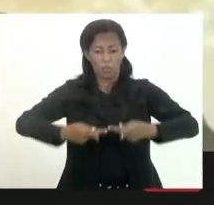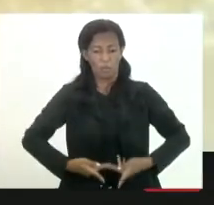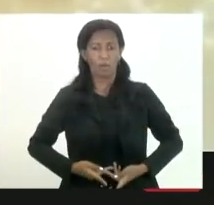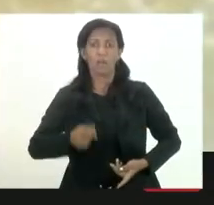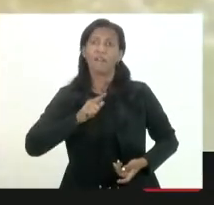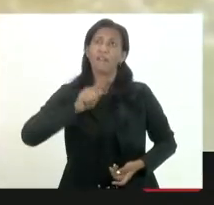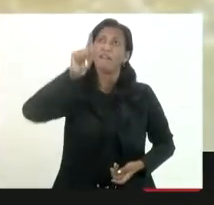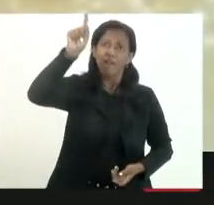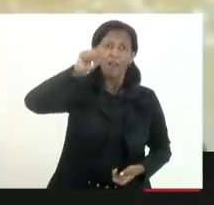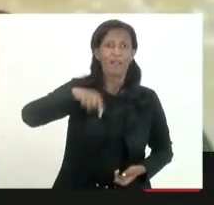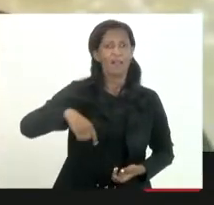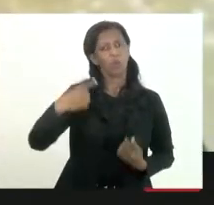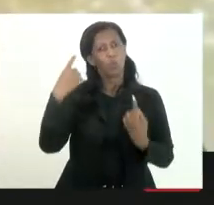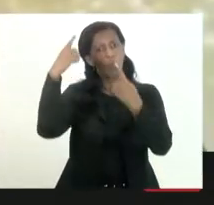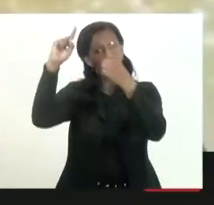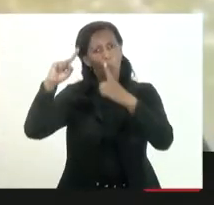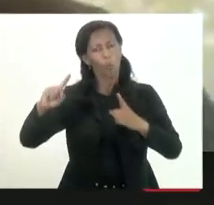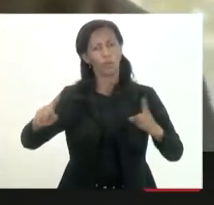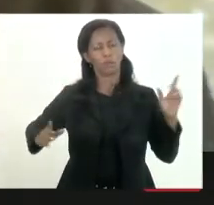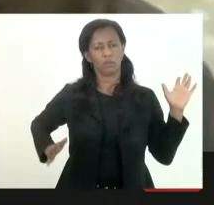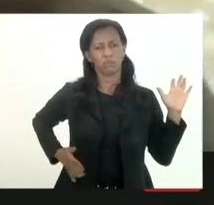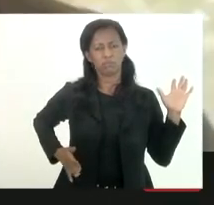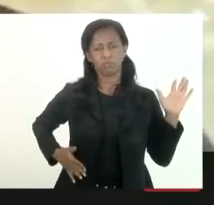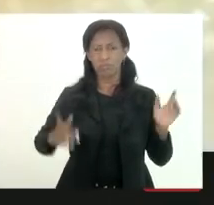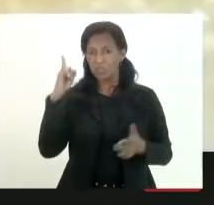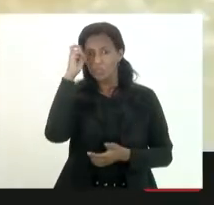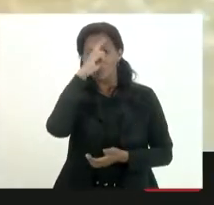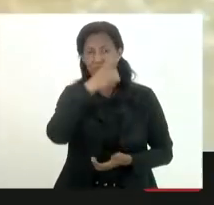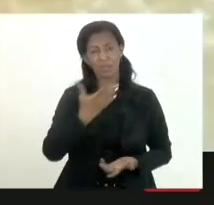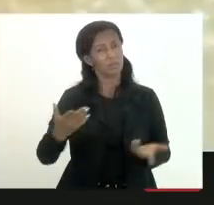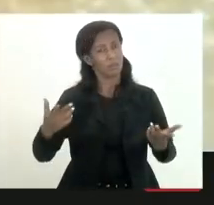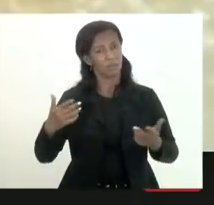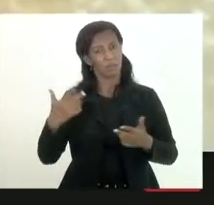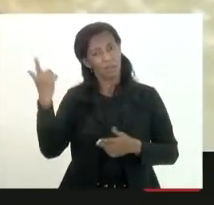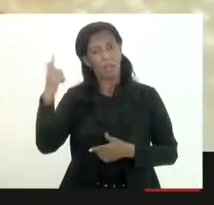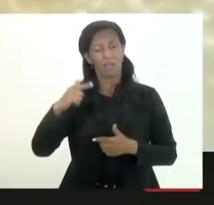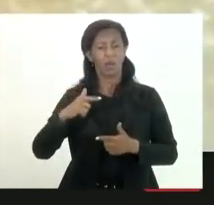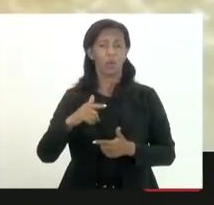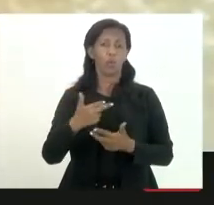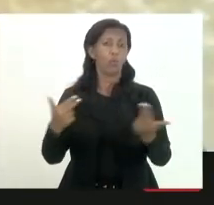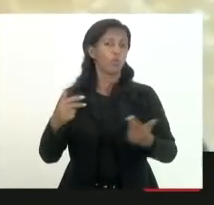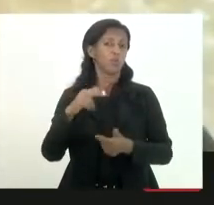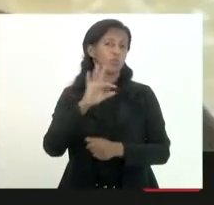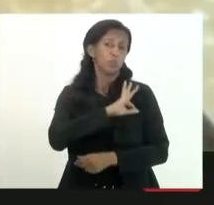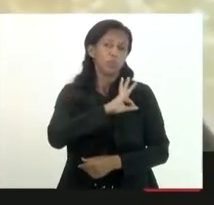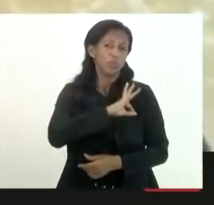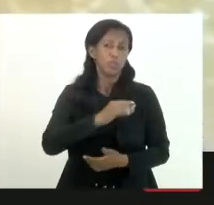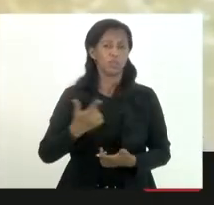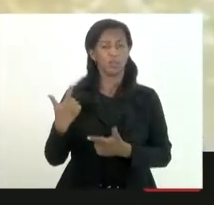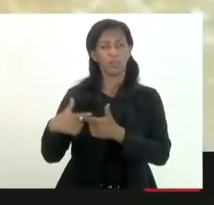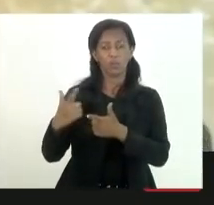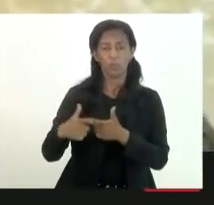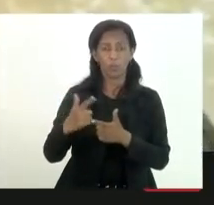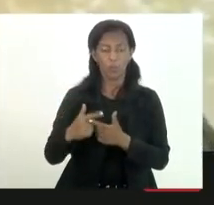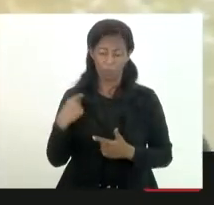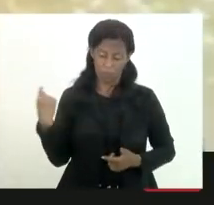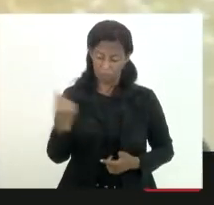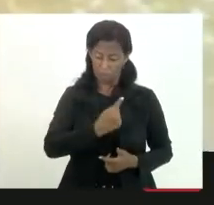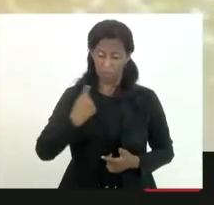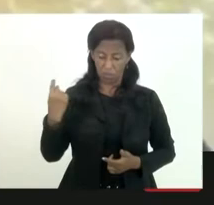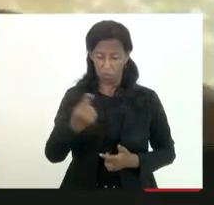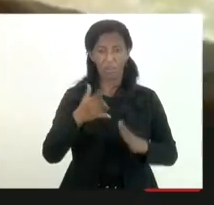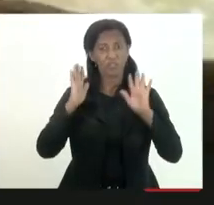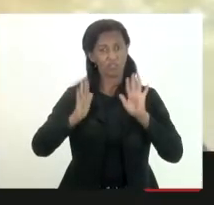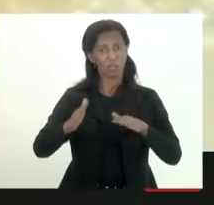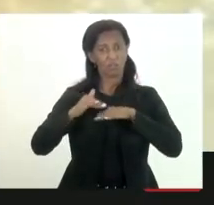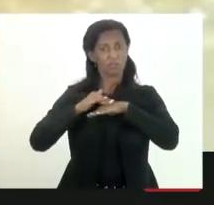o morro e enfrenta o traficante. É difícil isso daí. De polícia. Hã? Agora, o problema, Marta, que nós já abordamos aqui,